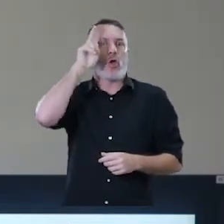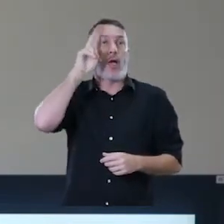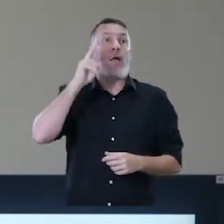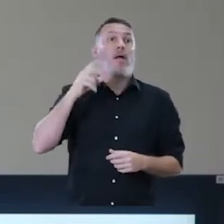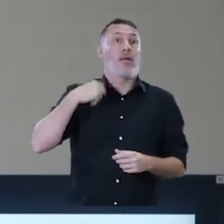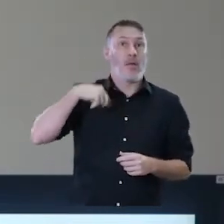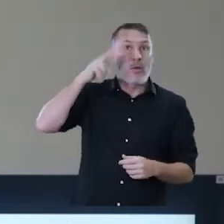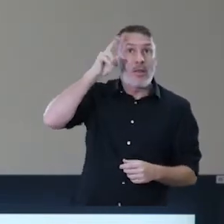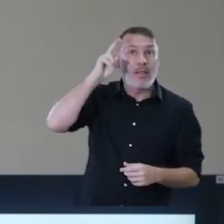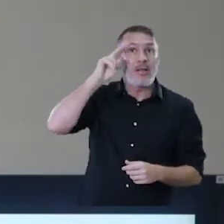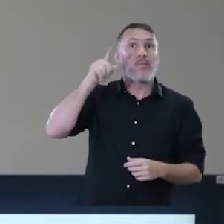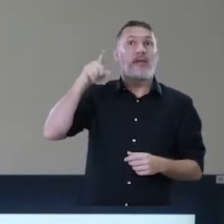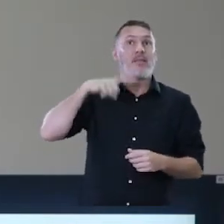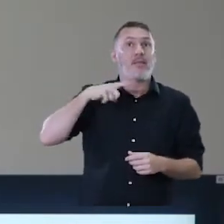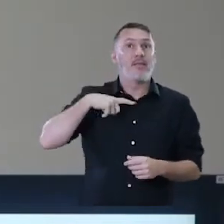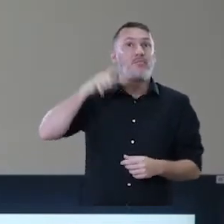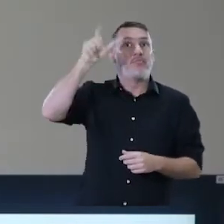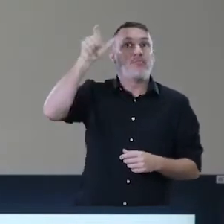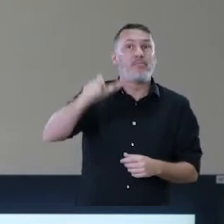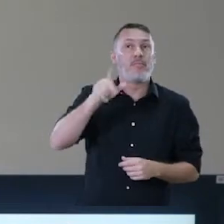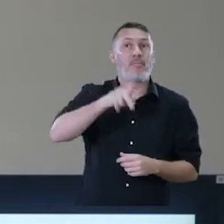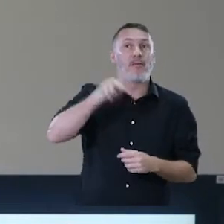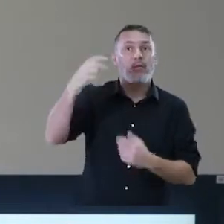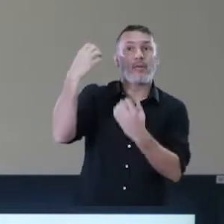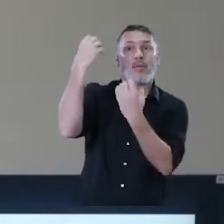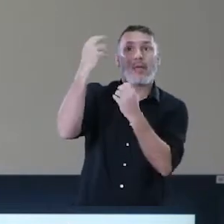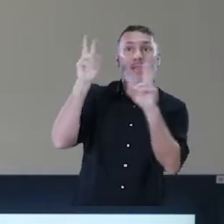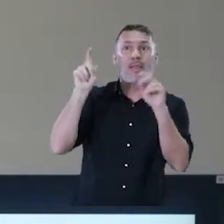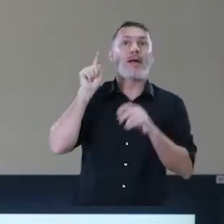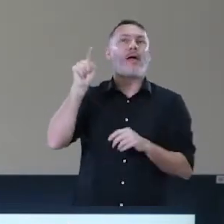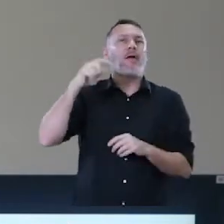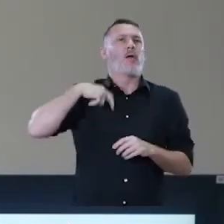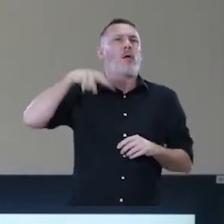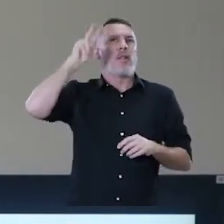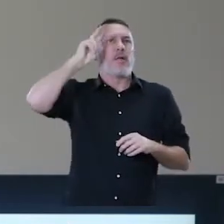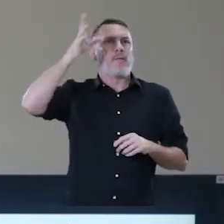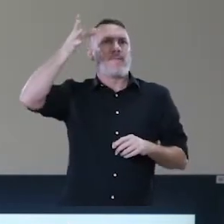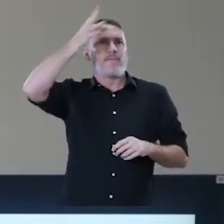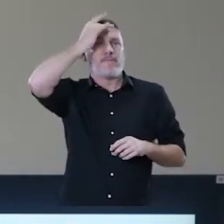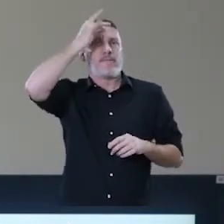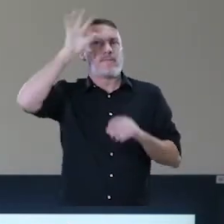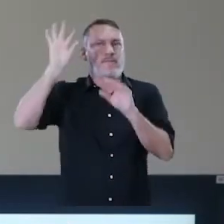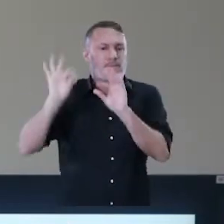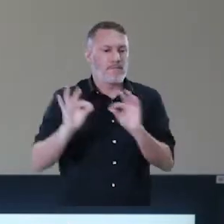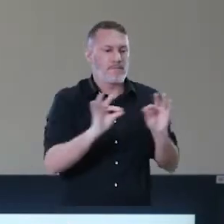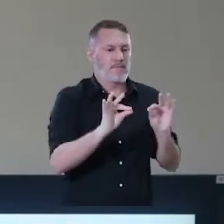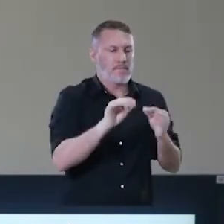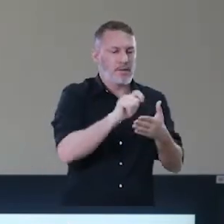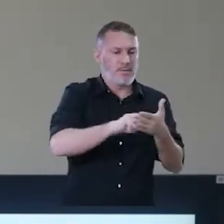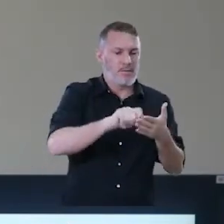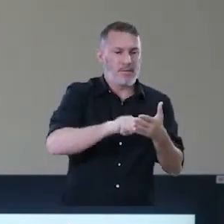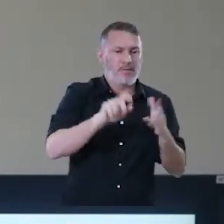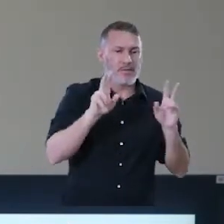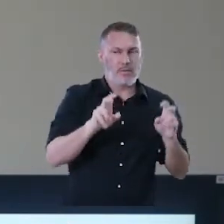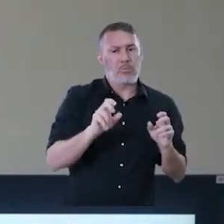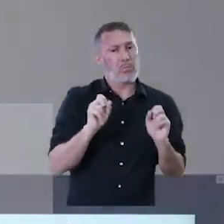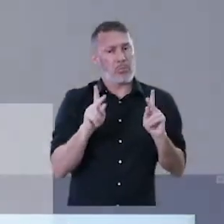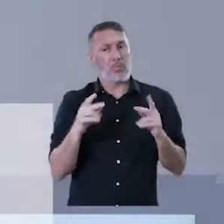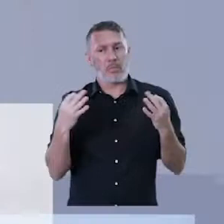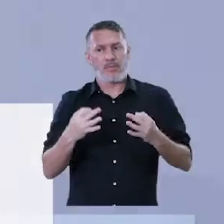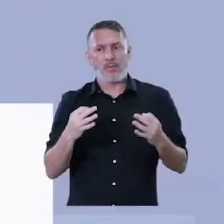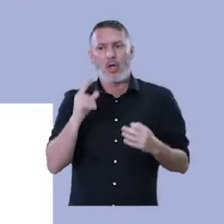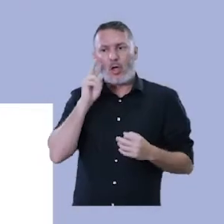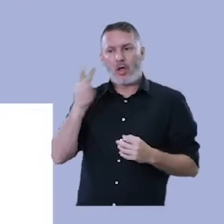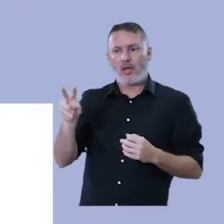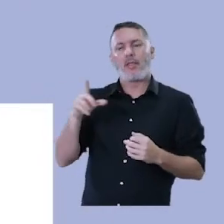Eu lembro da aula do professor de história, que ele falou sobre determinado assunto, então eu vou começar esse tema com isso aí.